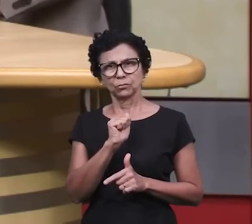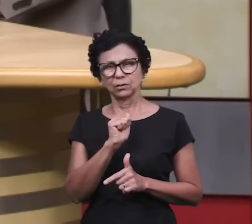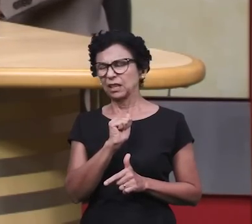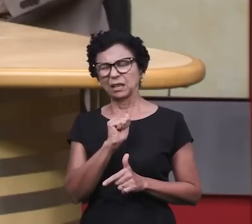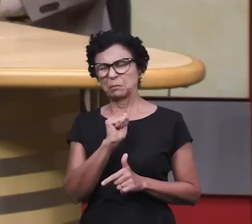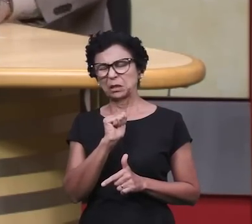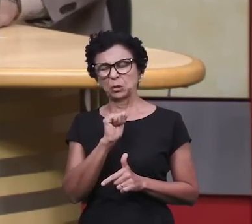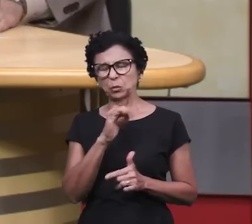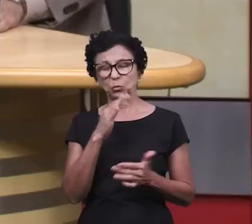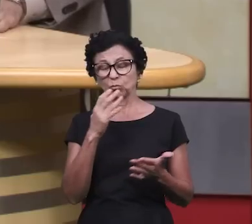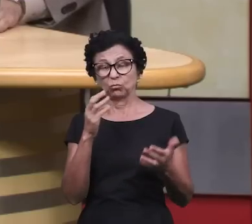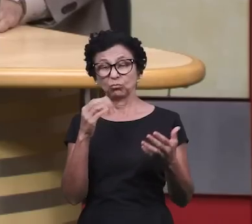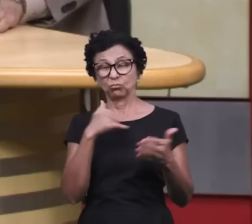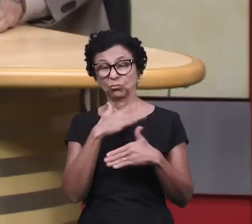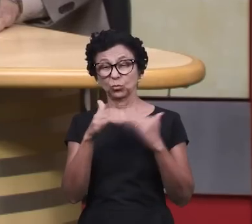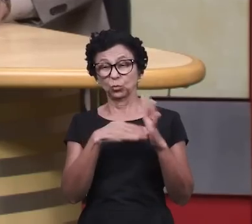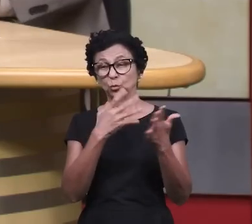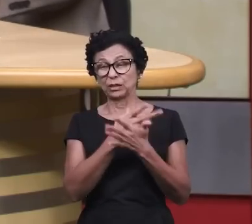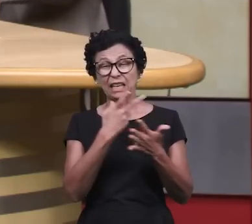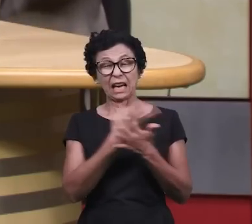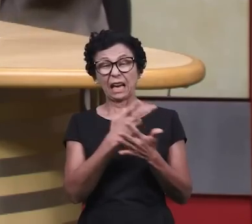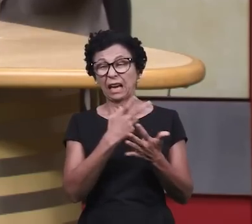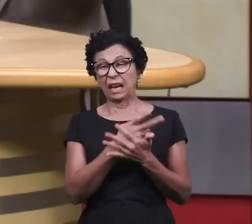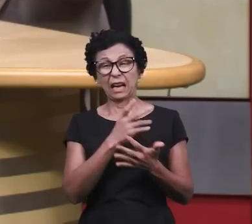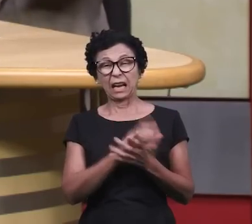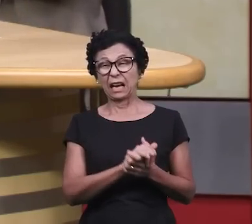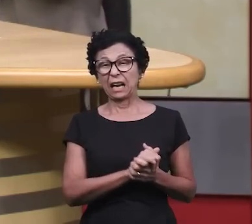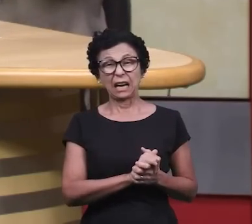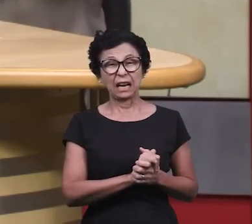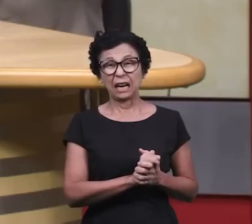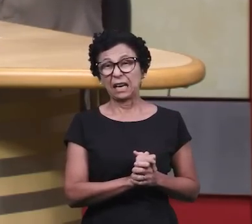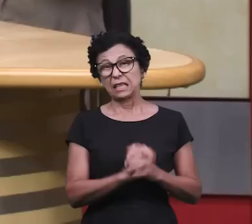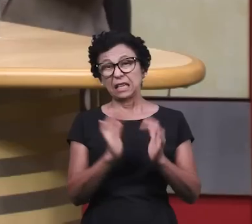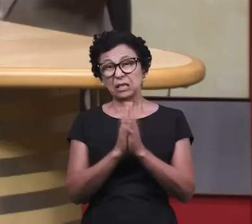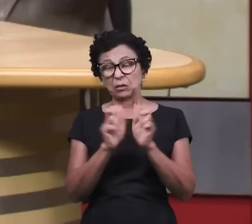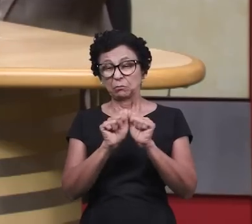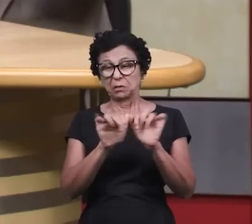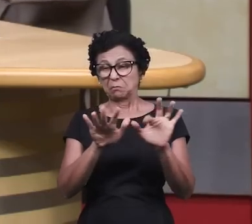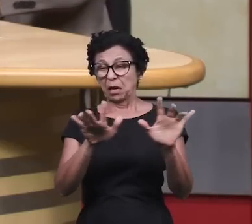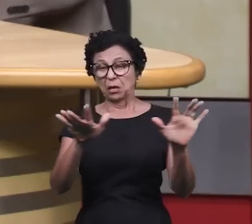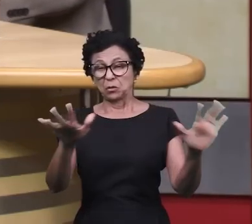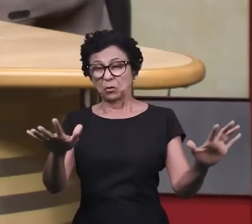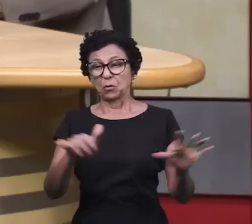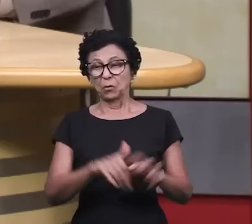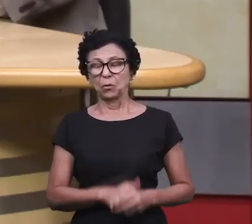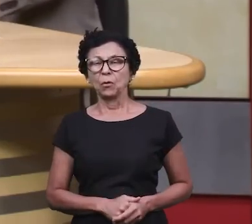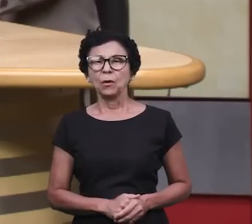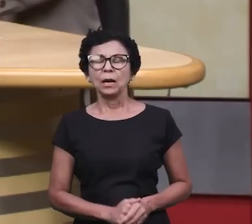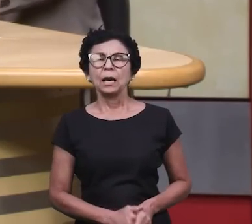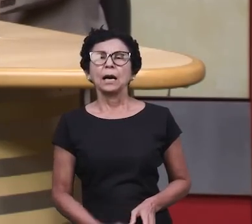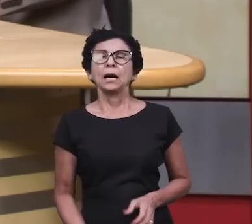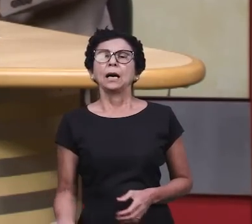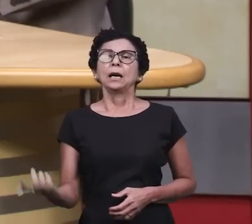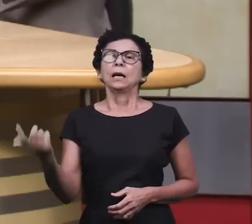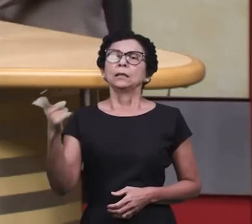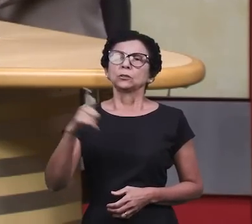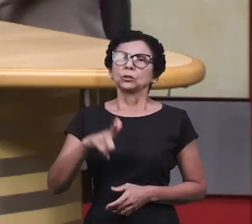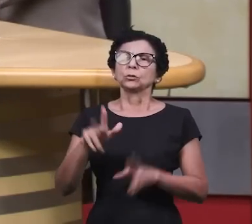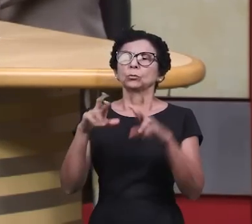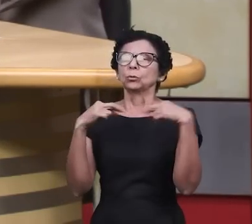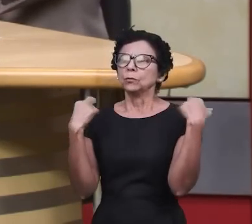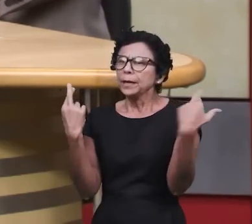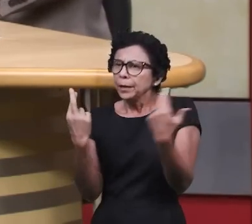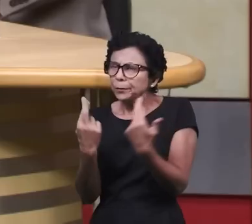deu tudo errado e tal. Aí depois de 3 anos deu tudo errado, cada um foi para o seu canto e tal. Eles voltaram a se reunir, o senhor disse, vocês